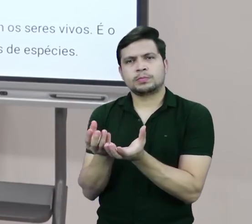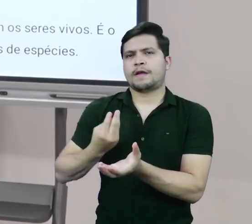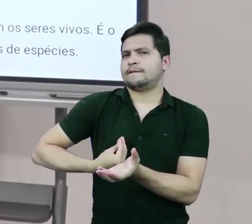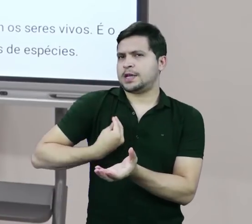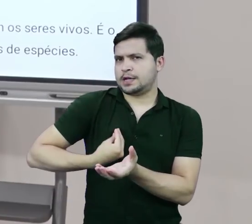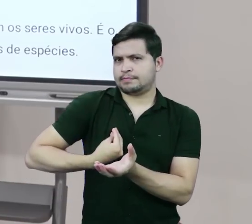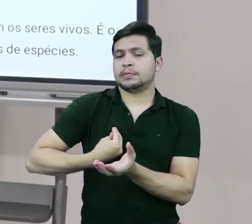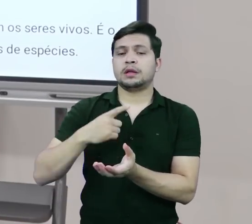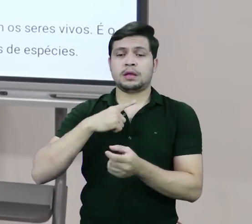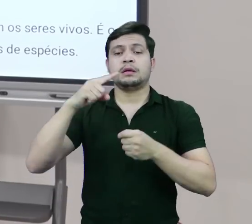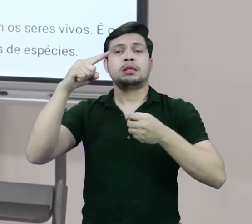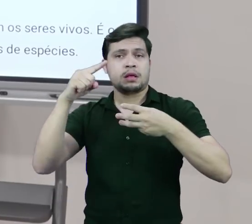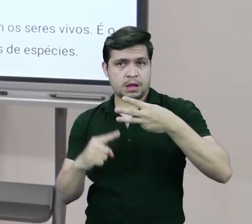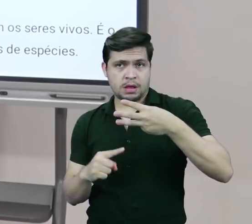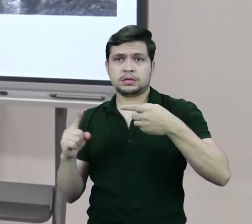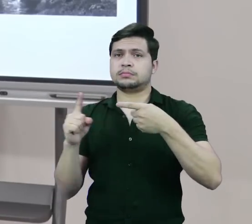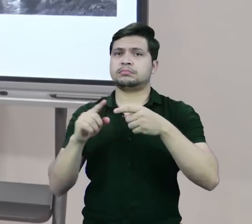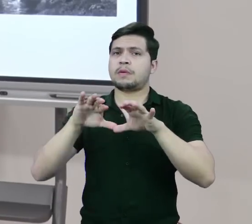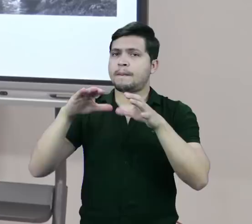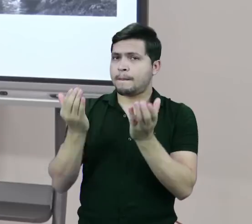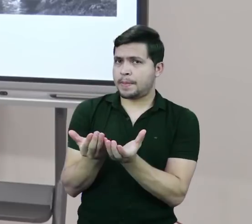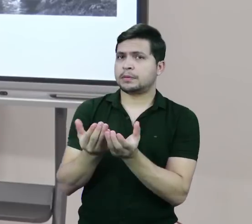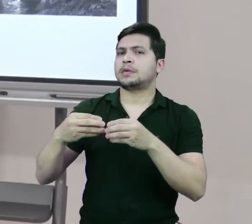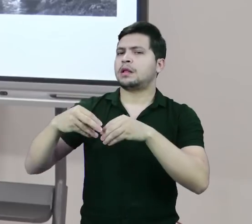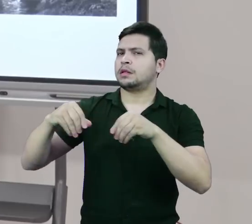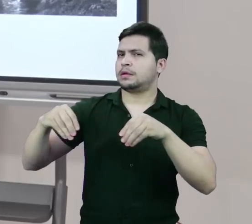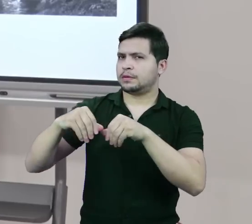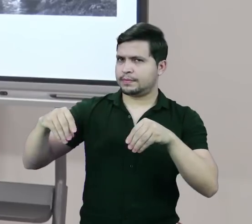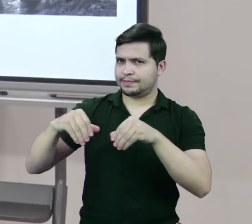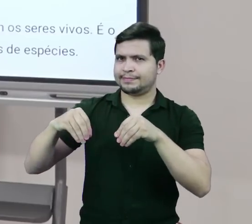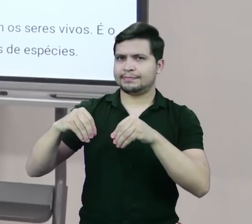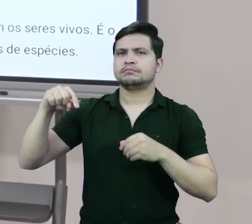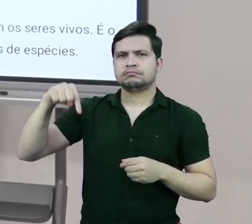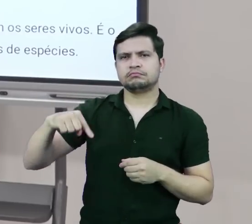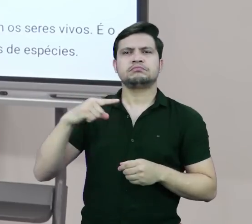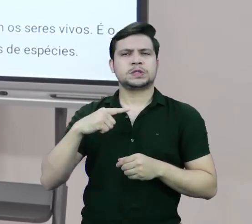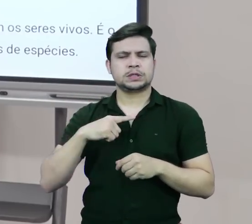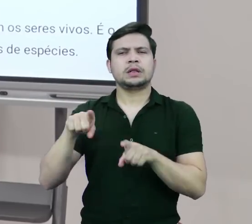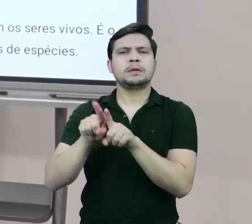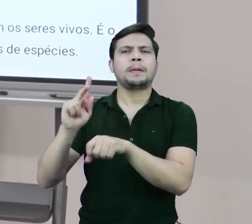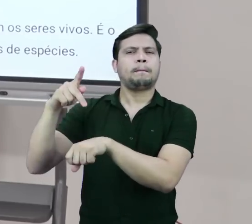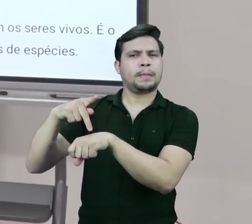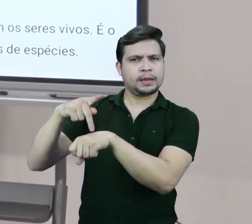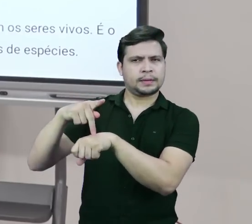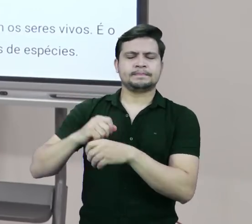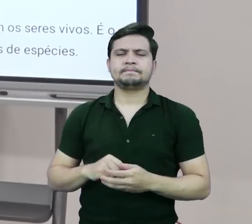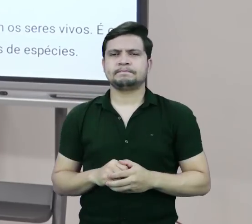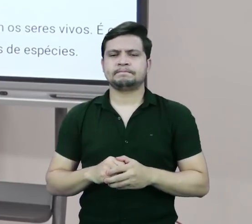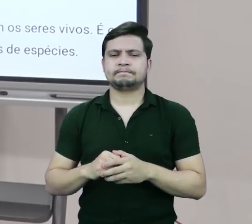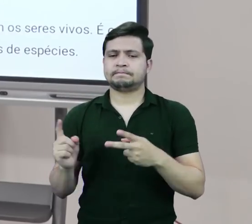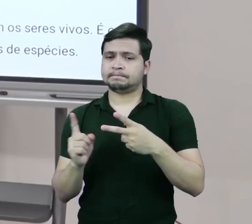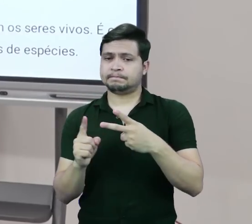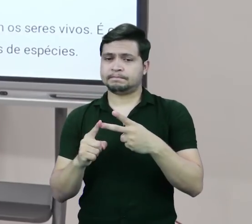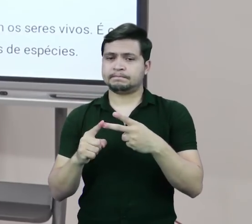3 estratos. A litosfera, que vai abrigar as rochas e o solo,